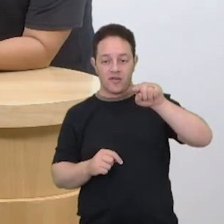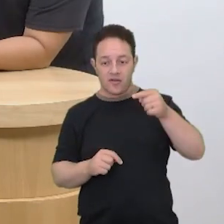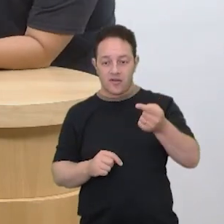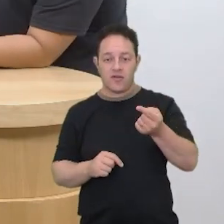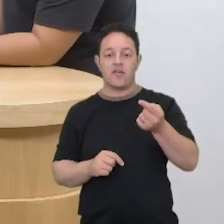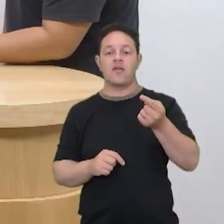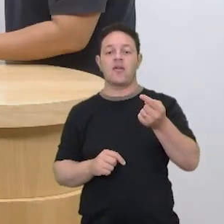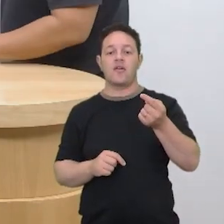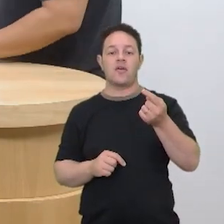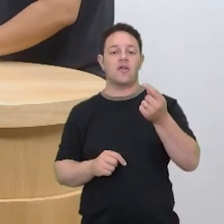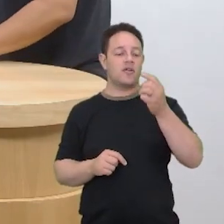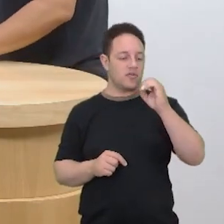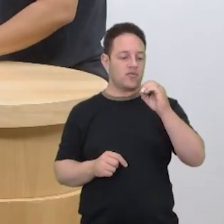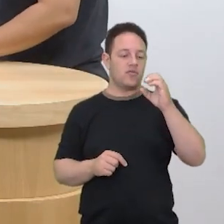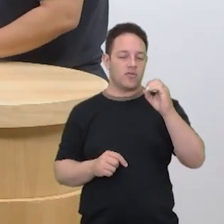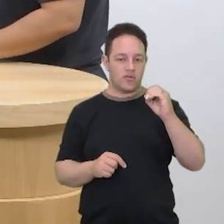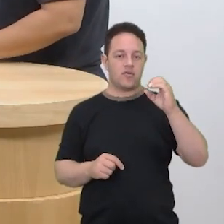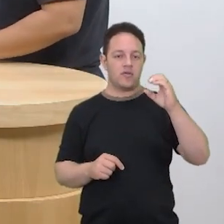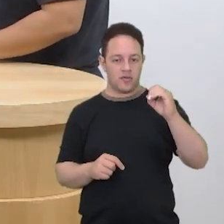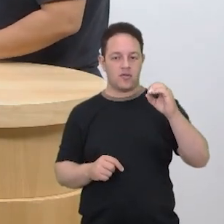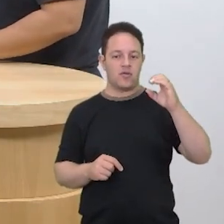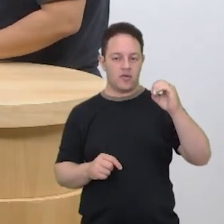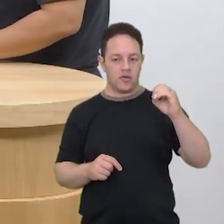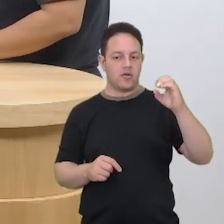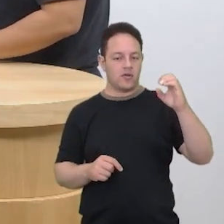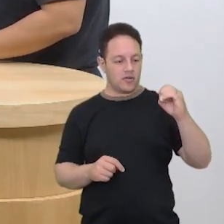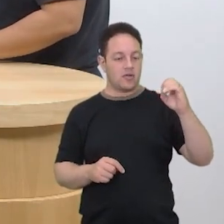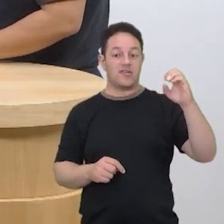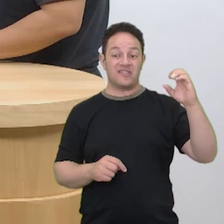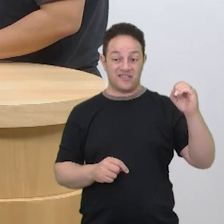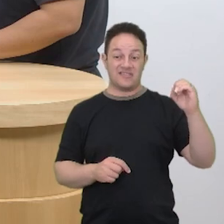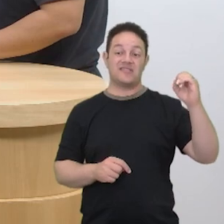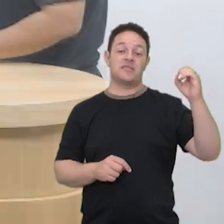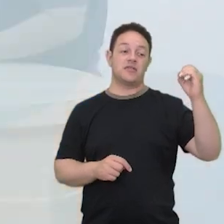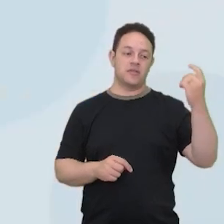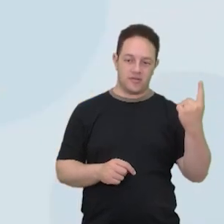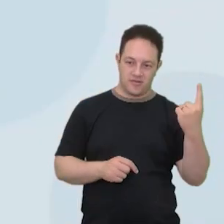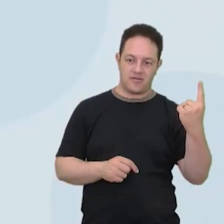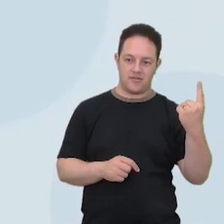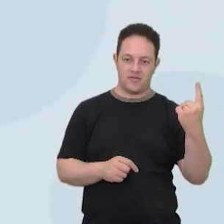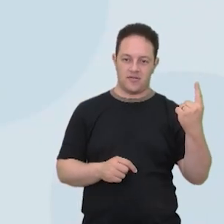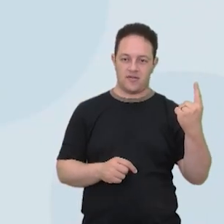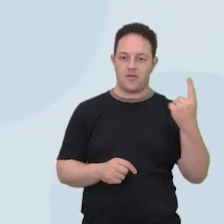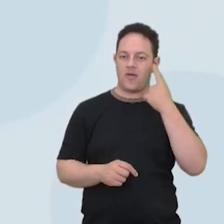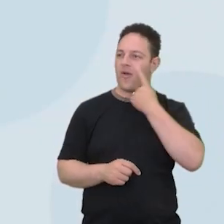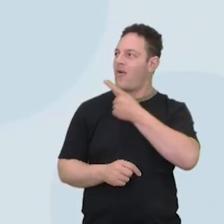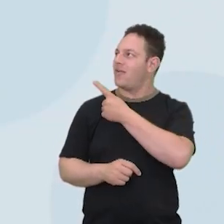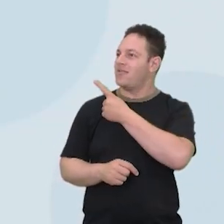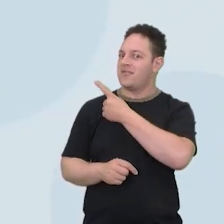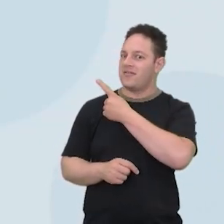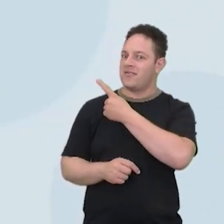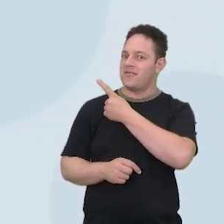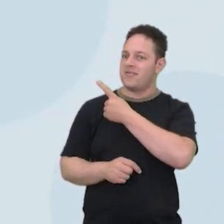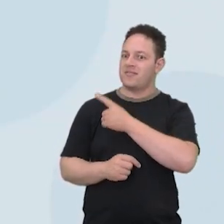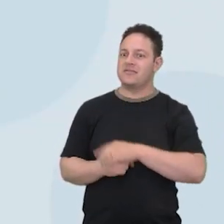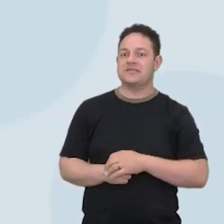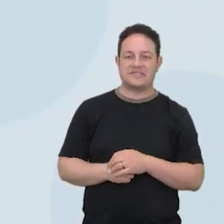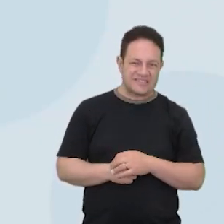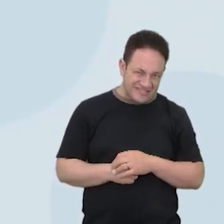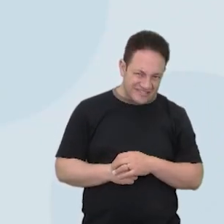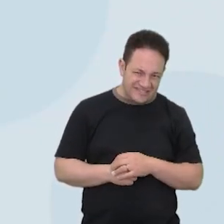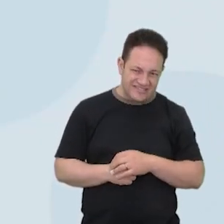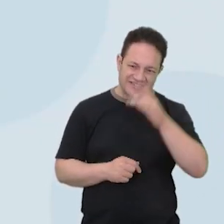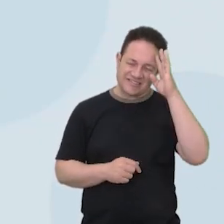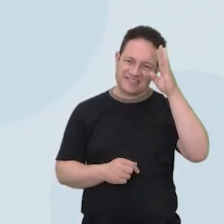0,1, 2, 3, 4, 5, 6 e 1. Nossa, gente, já pensou esses numerozinhos sendo